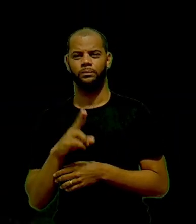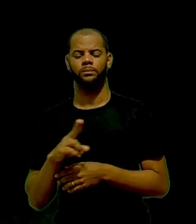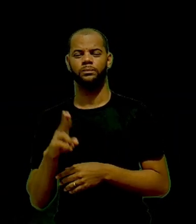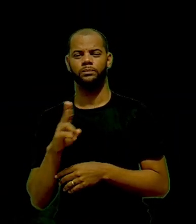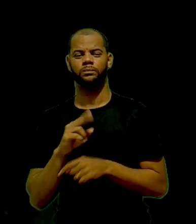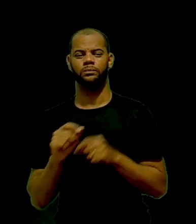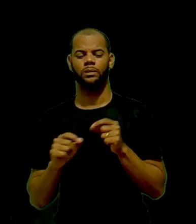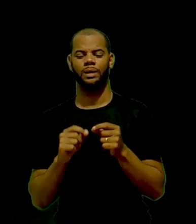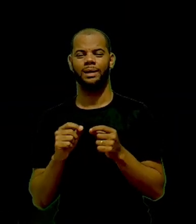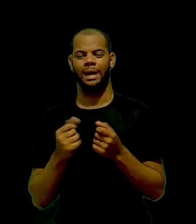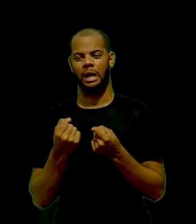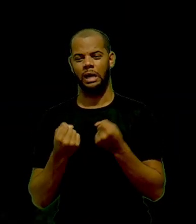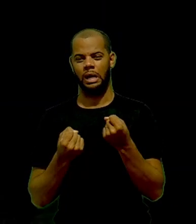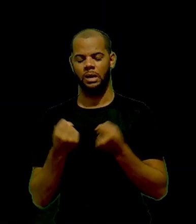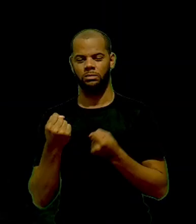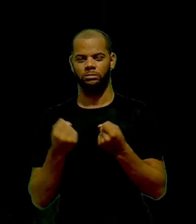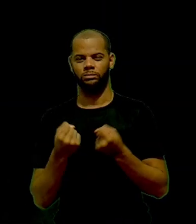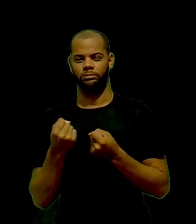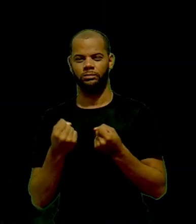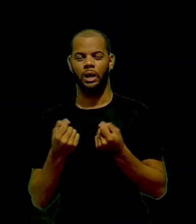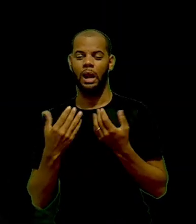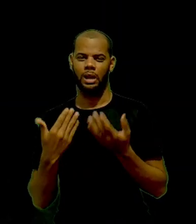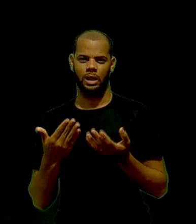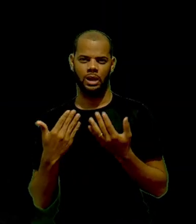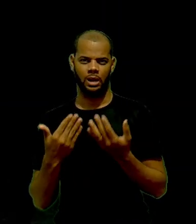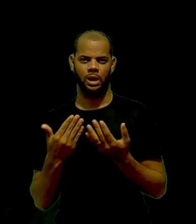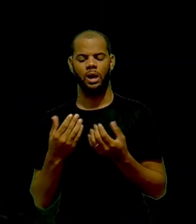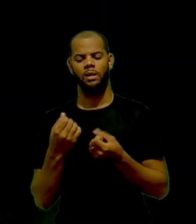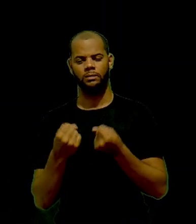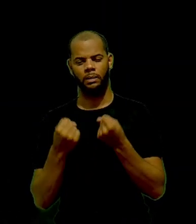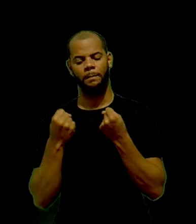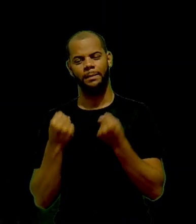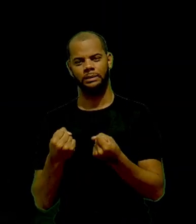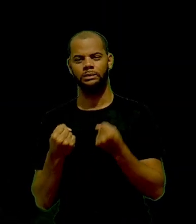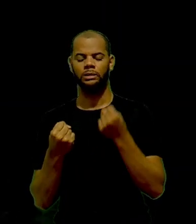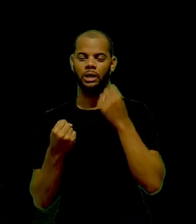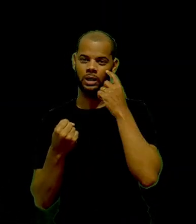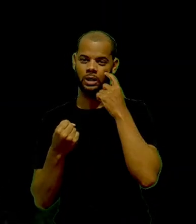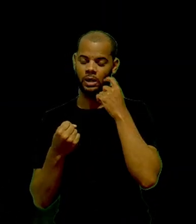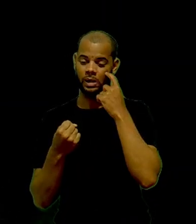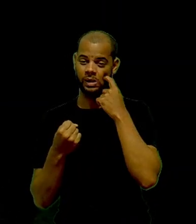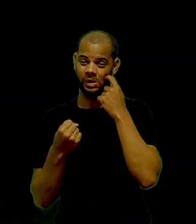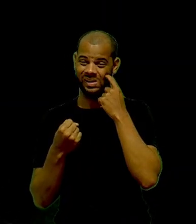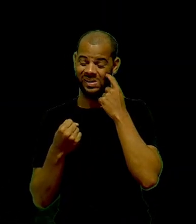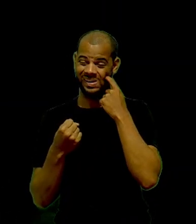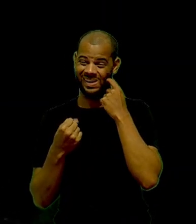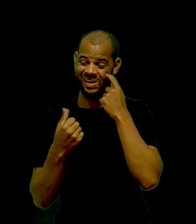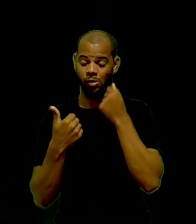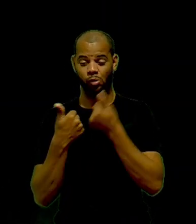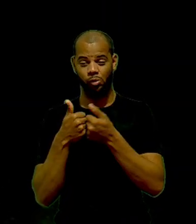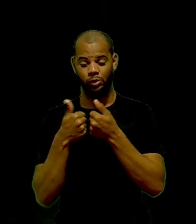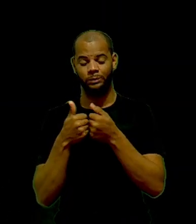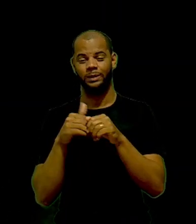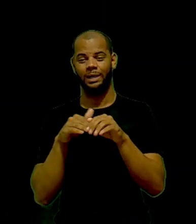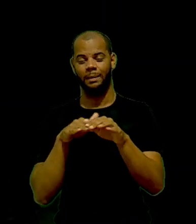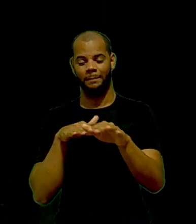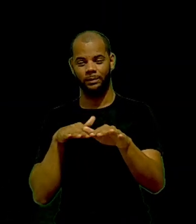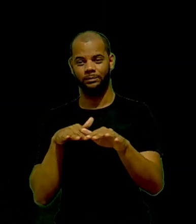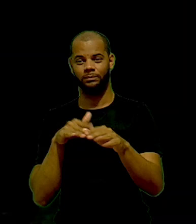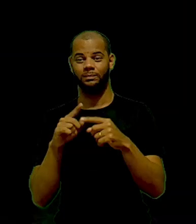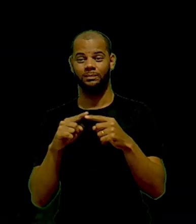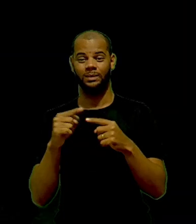para veículos leves, veículos pesados, caminhão, ônibus. Mas, a partir de